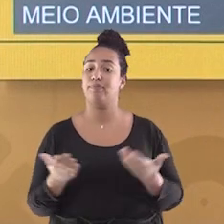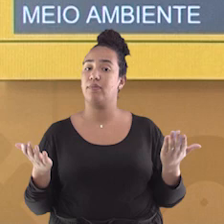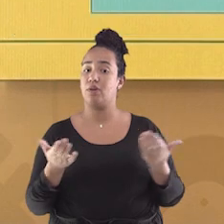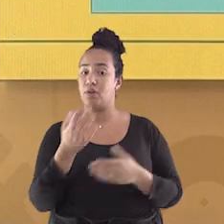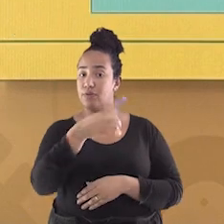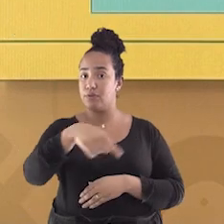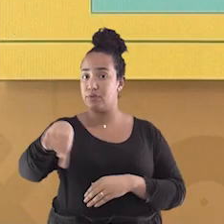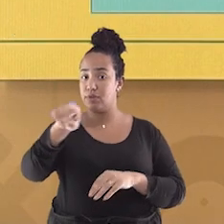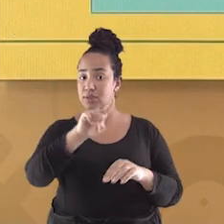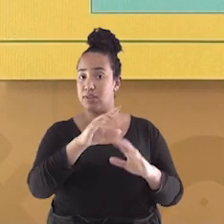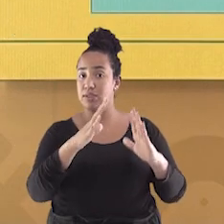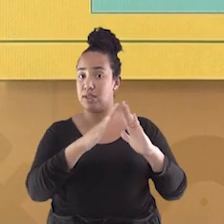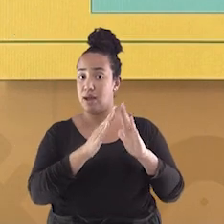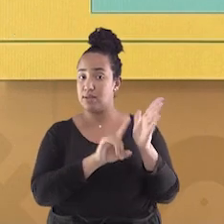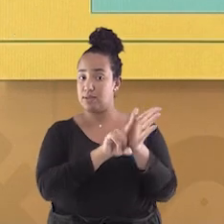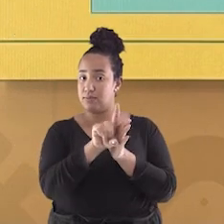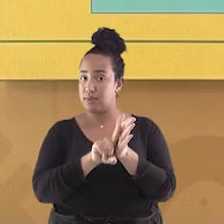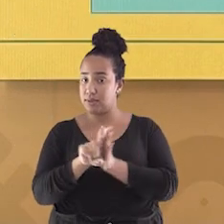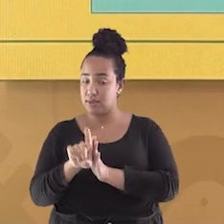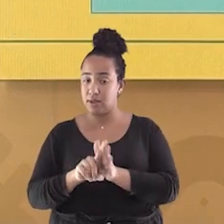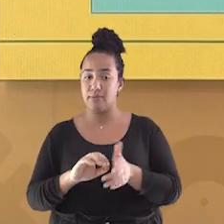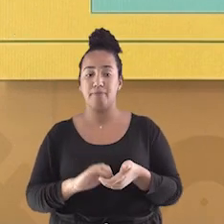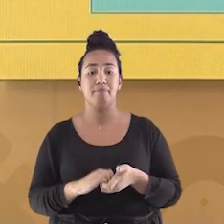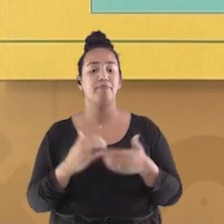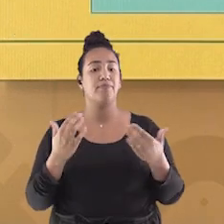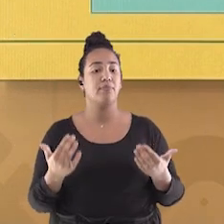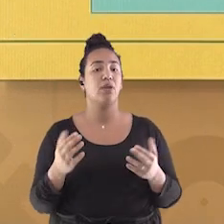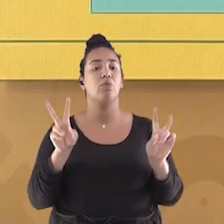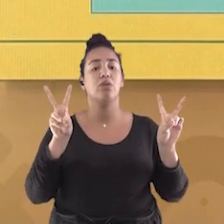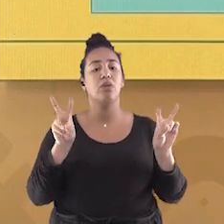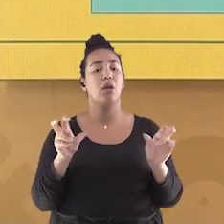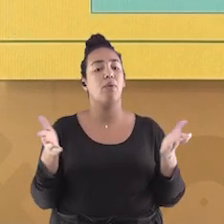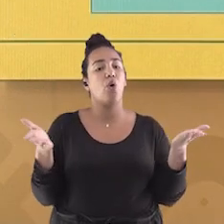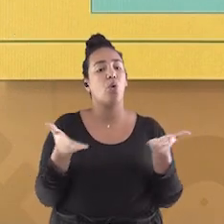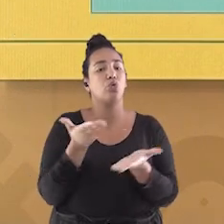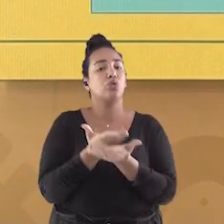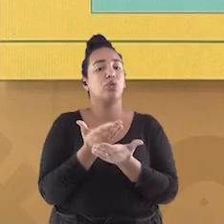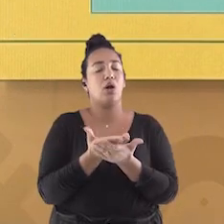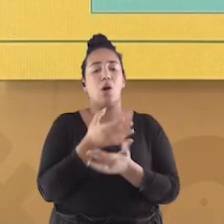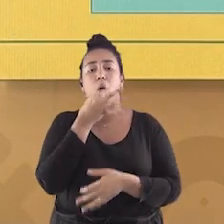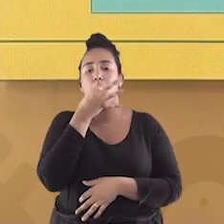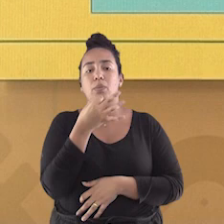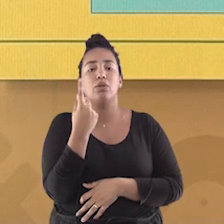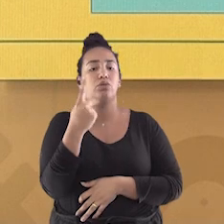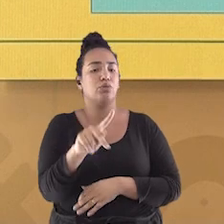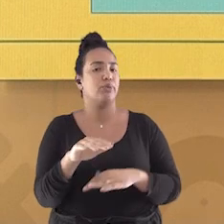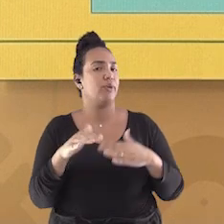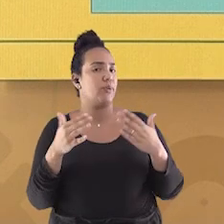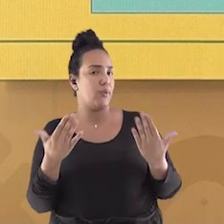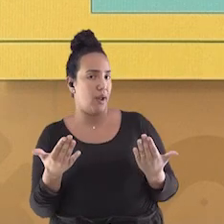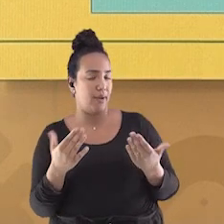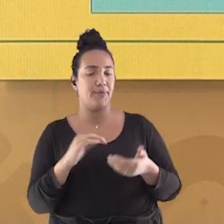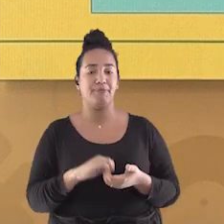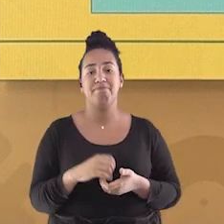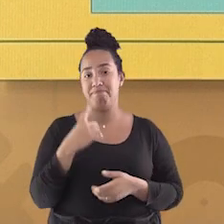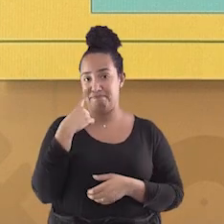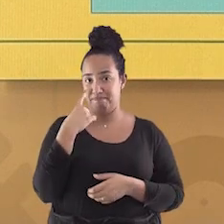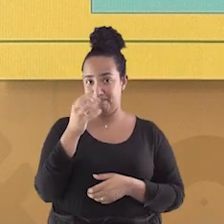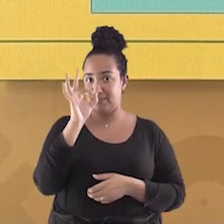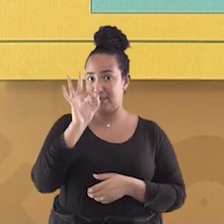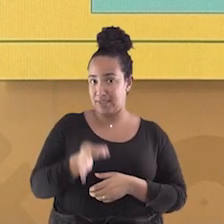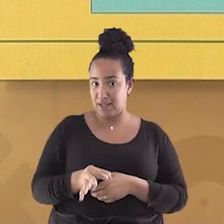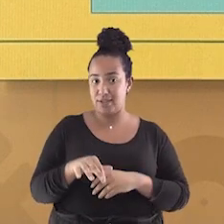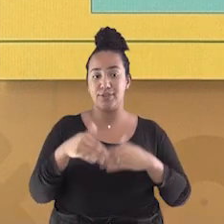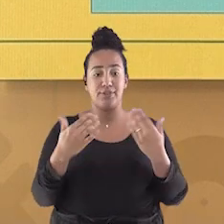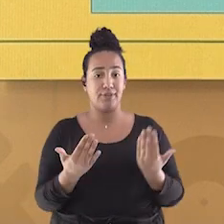pesquisa para casa. O que você achou dos assuntos abordados na aula? Interessantes, né? Que